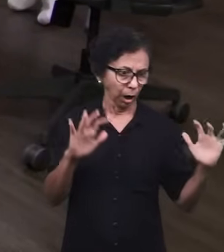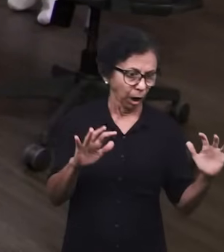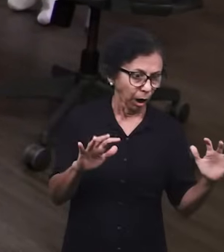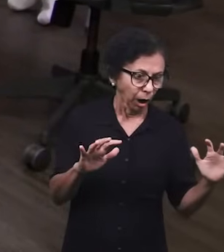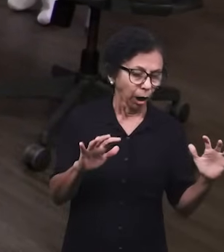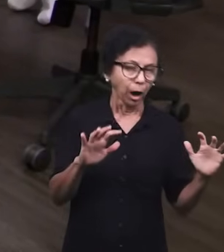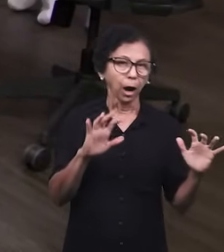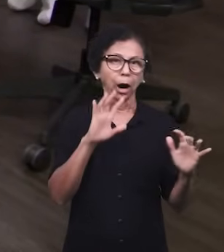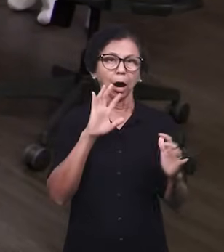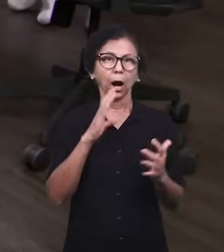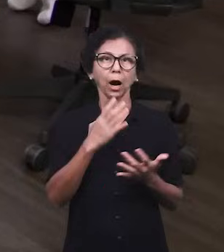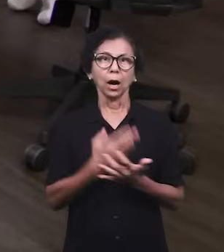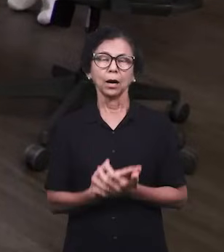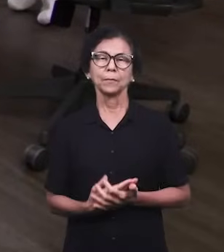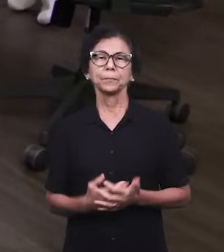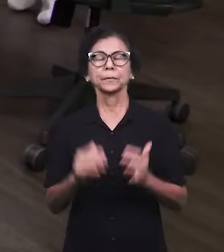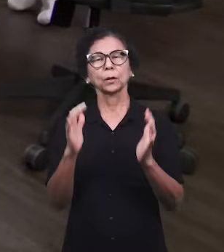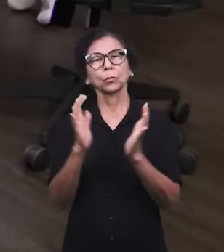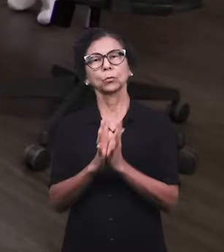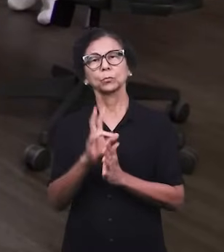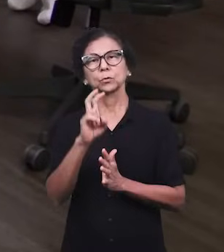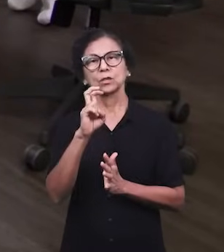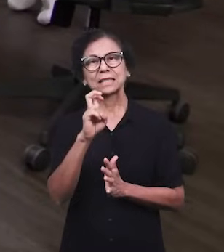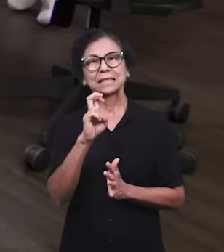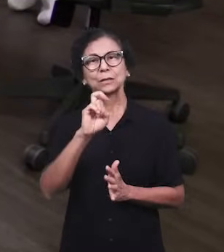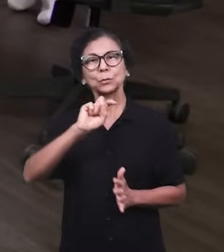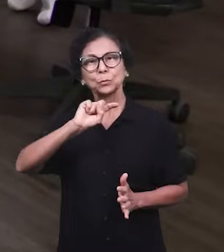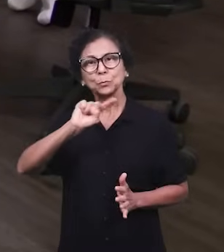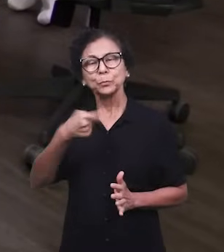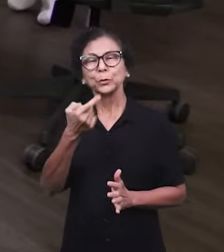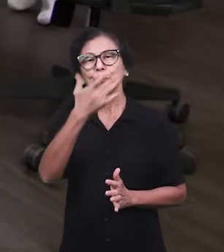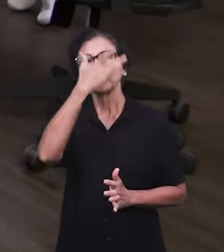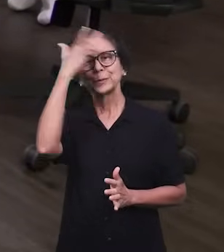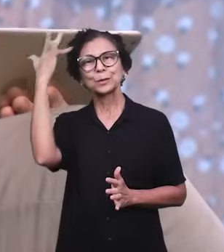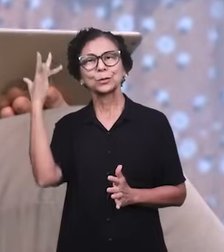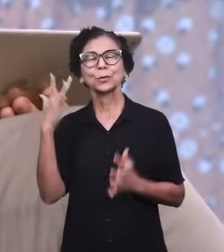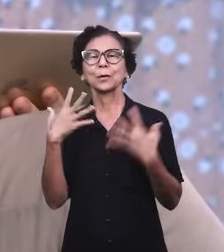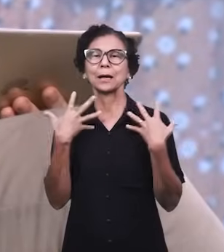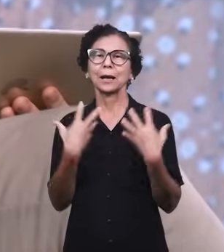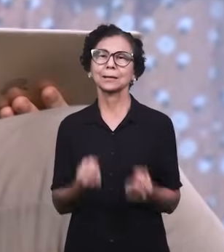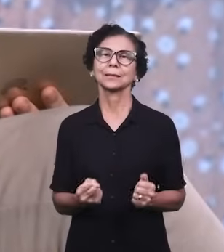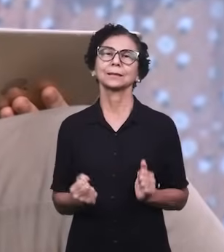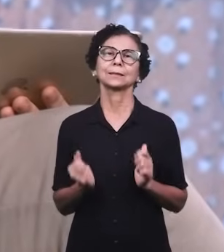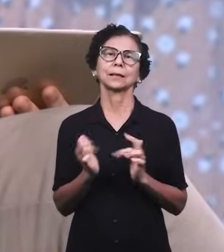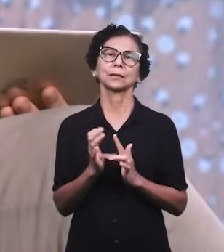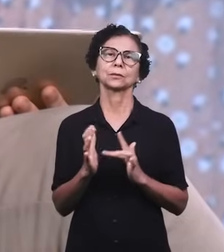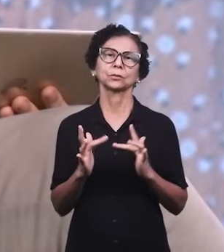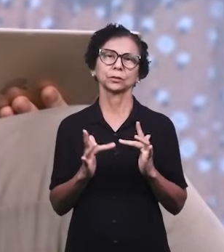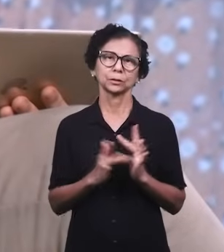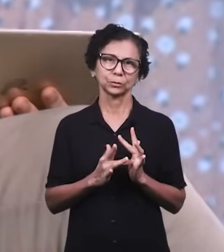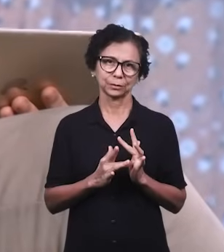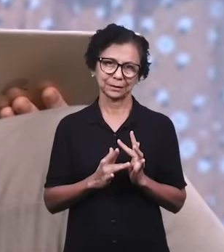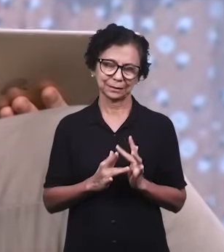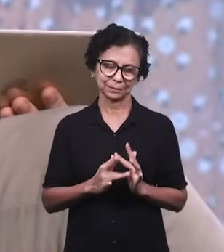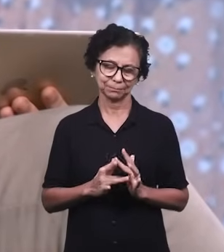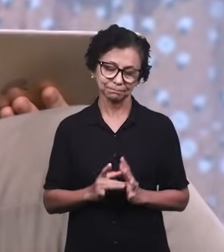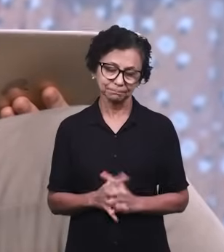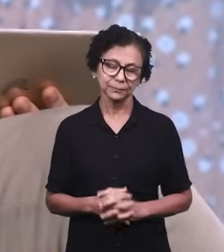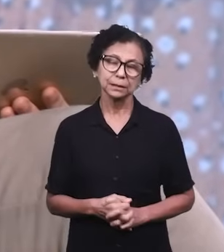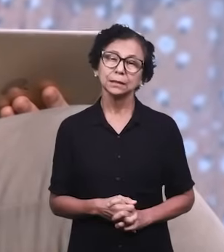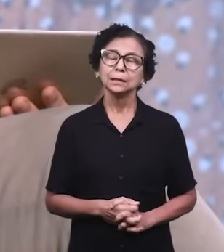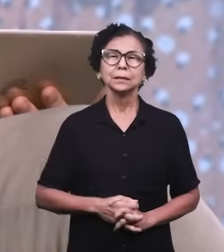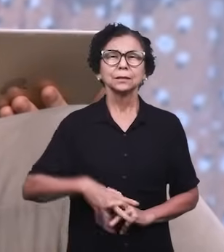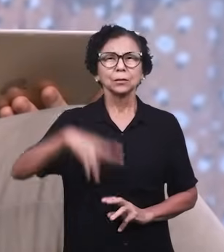o detalhe. Nós não nos dizemos pentecostais. Nós dizemos que nós vivemos o Pentecostes. Porque é o